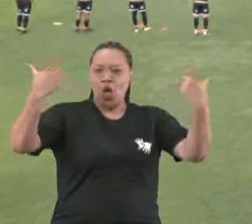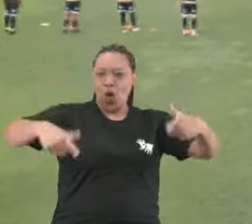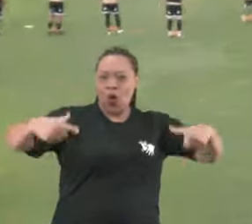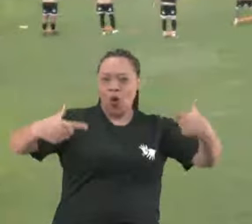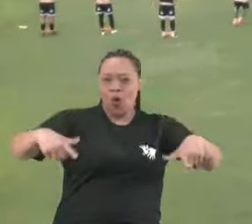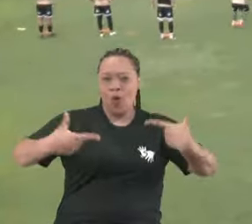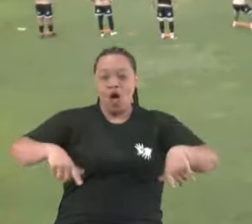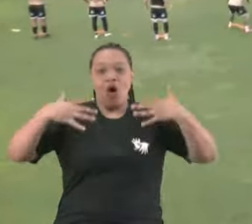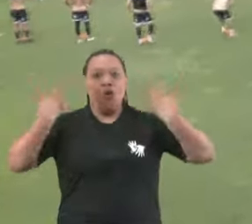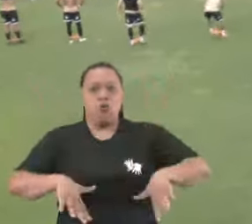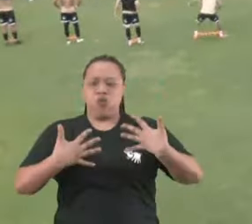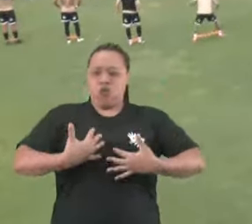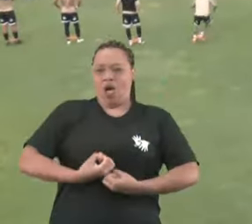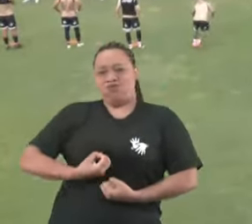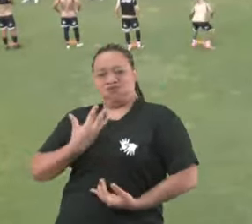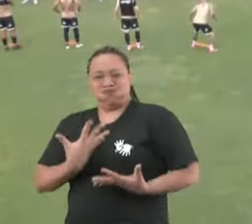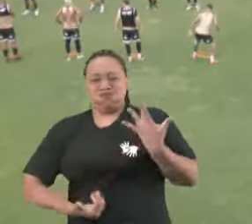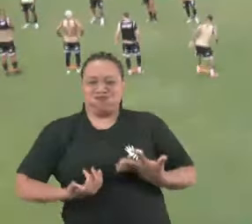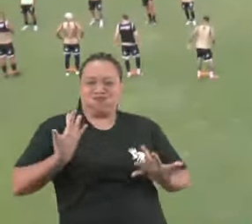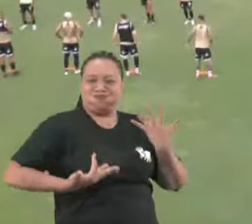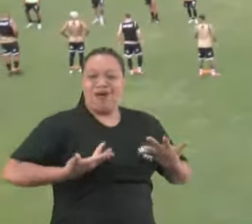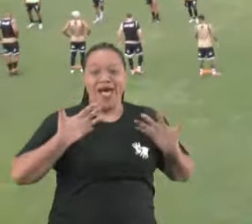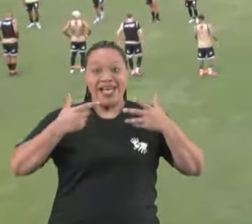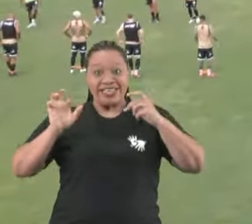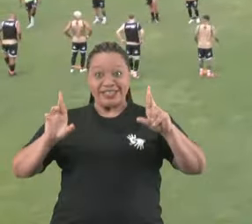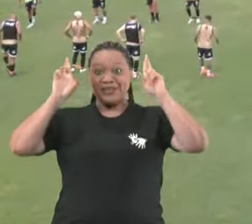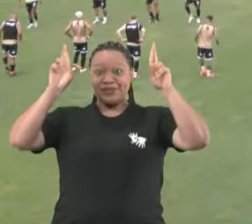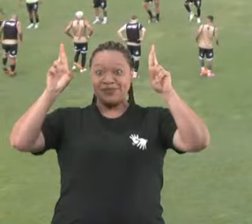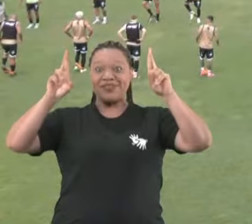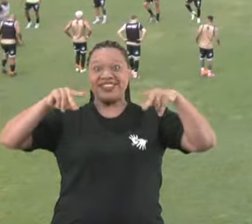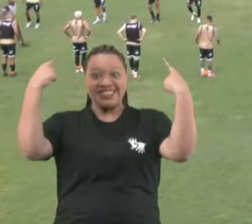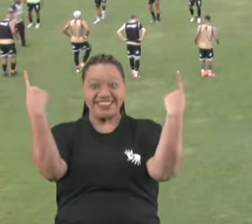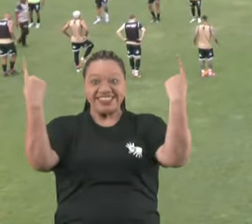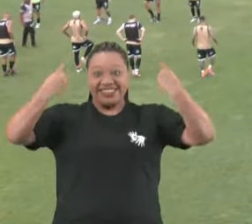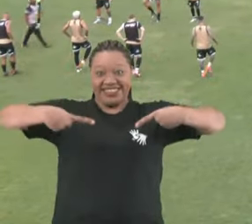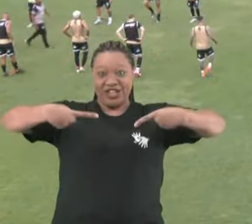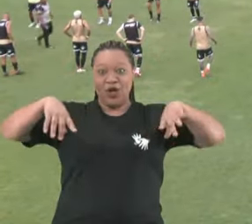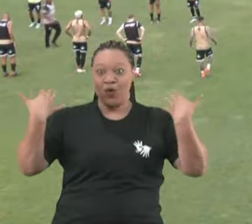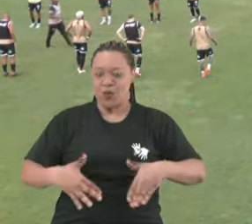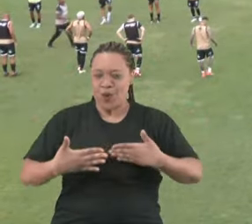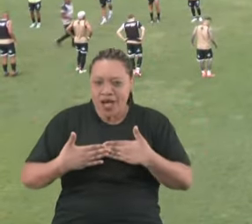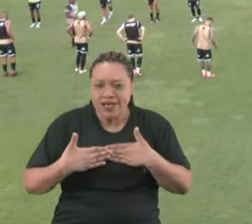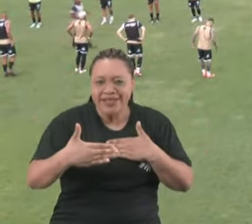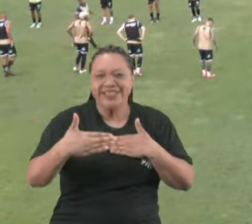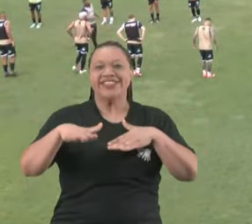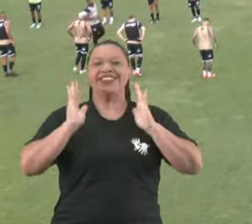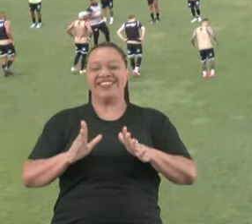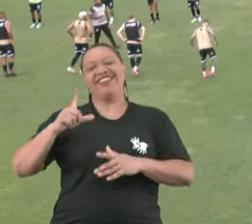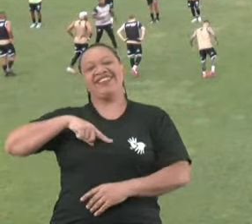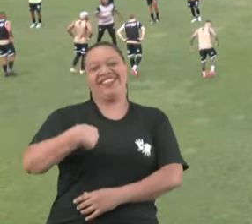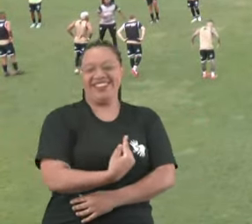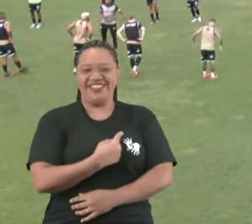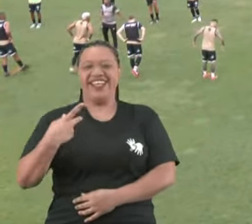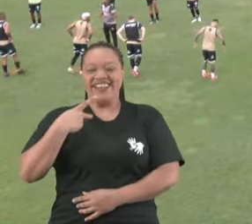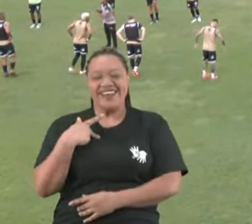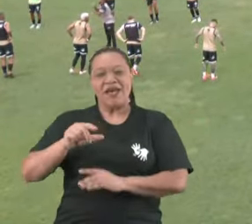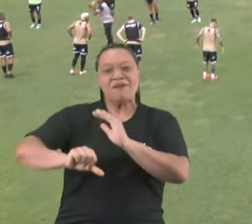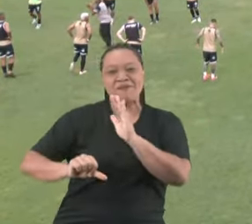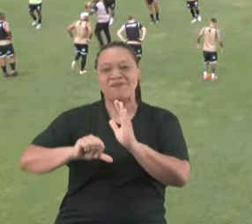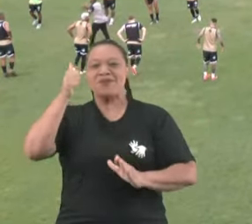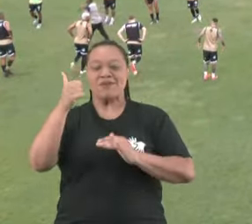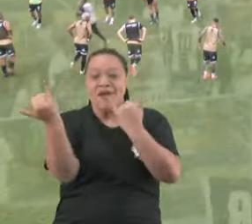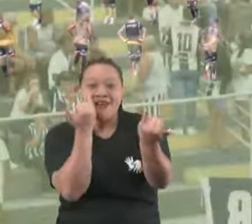vivendo, respirando a atmosfera dessa grande decisão há muito tempo. E é com ele quem a gente vai para as